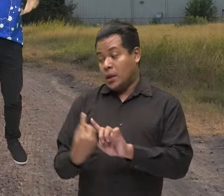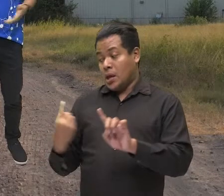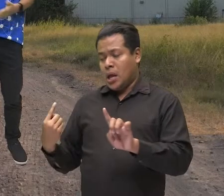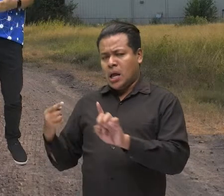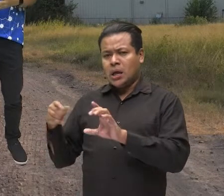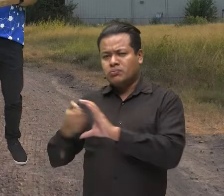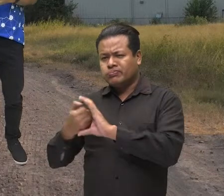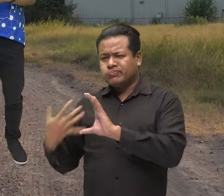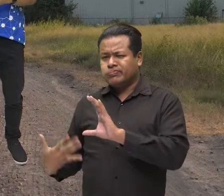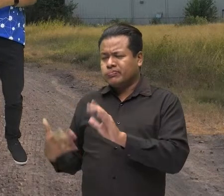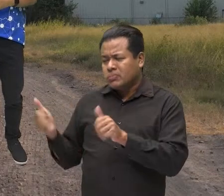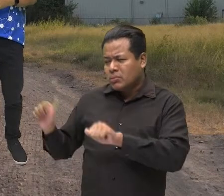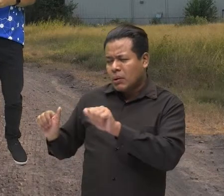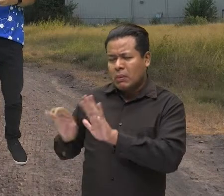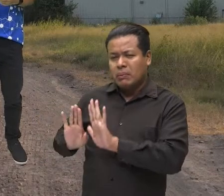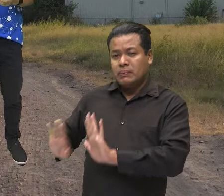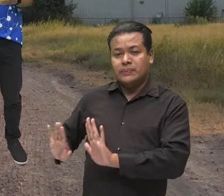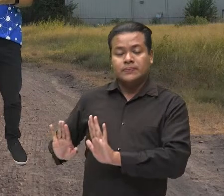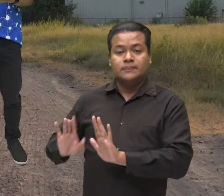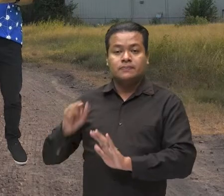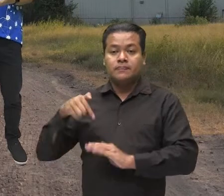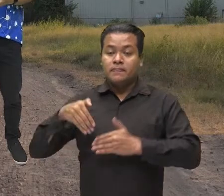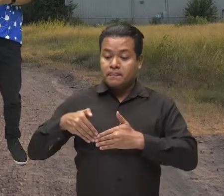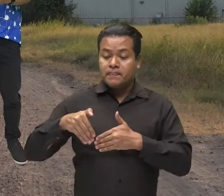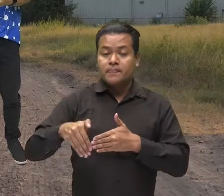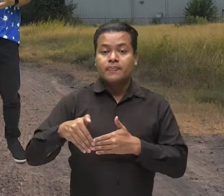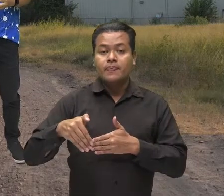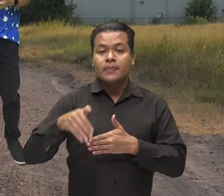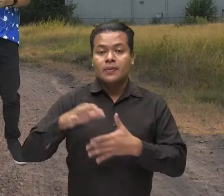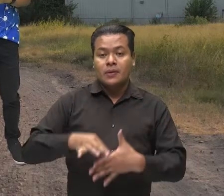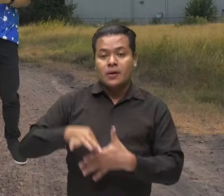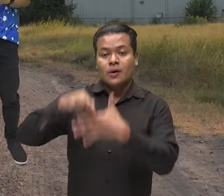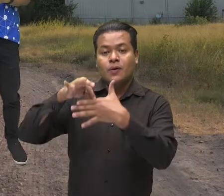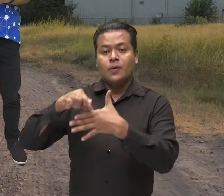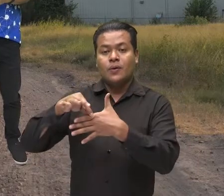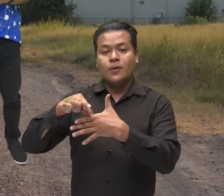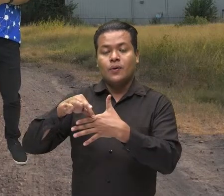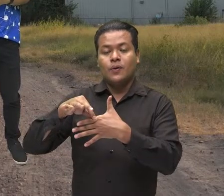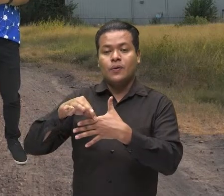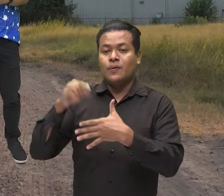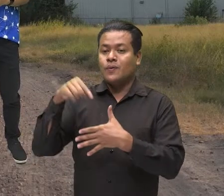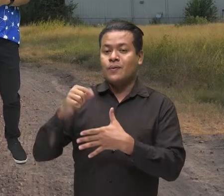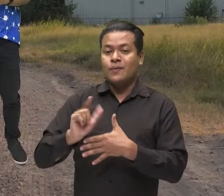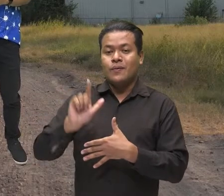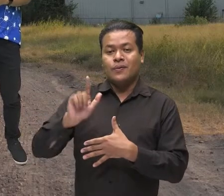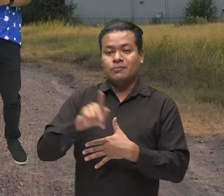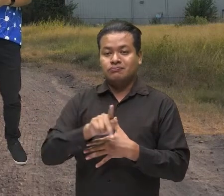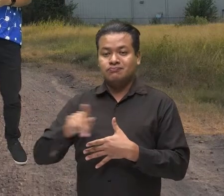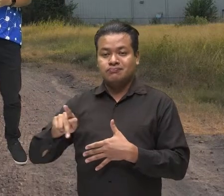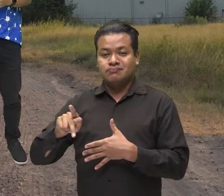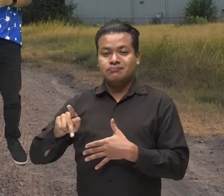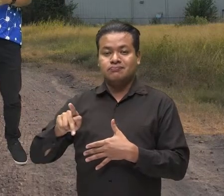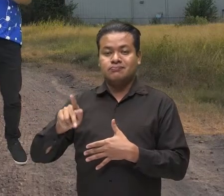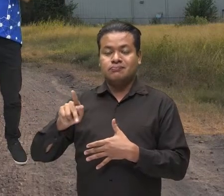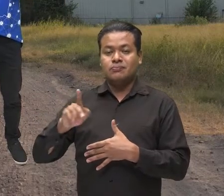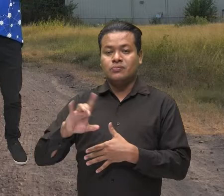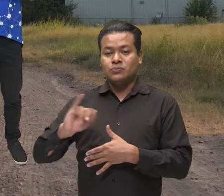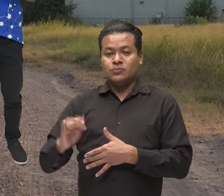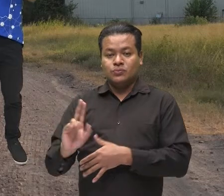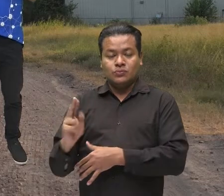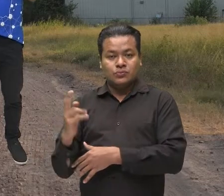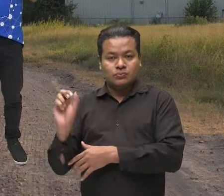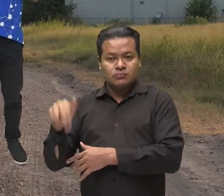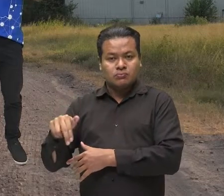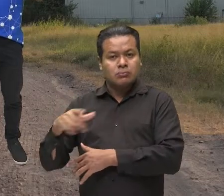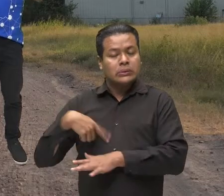mal avaliado pela população lá e tudo mais, acabou sendo eleito o adversário, né, do Partido Democrata, lá o Joe Biden, que